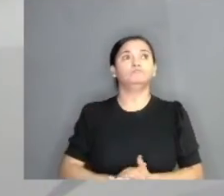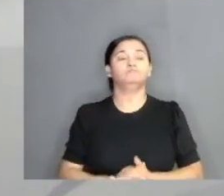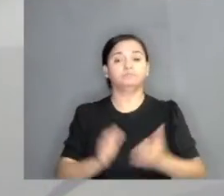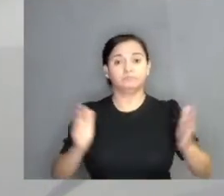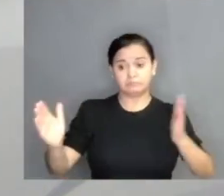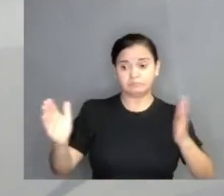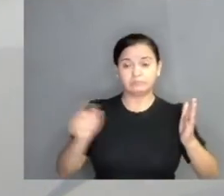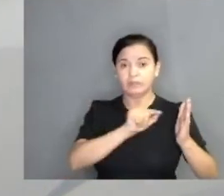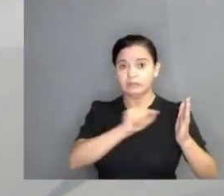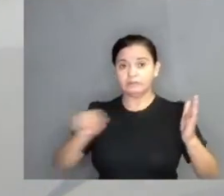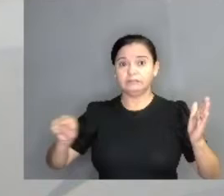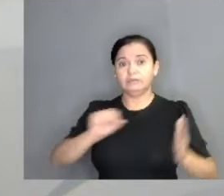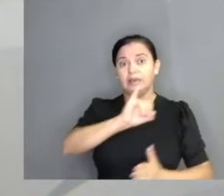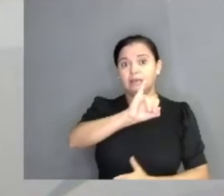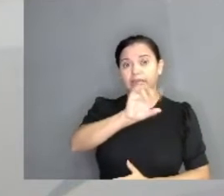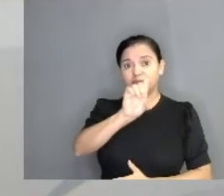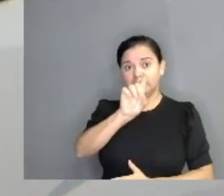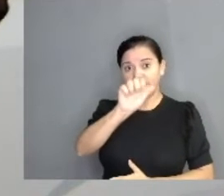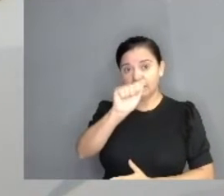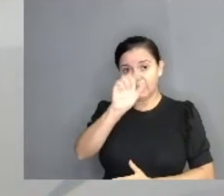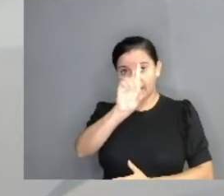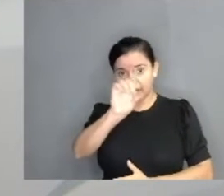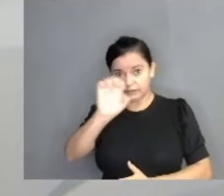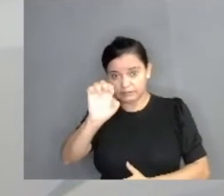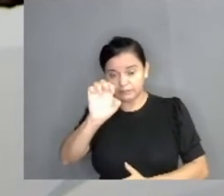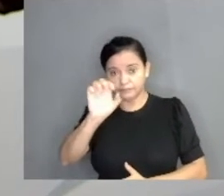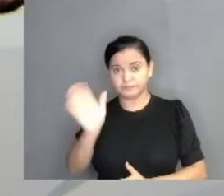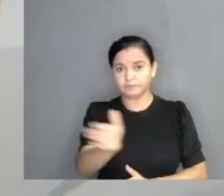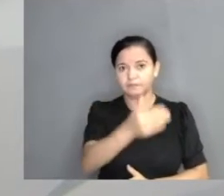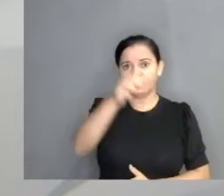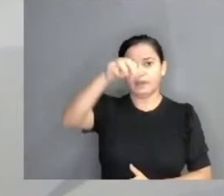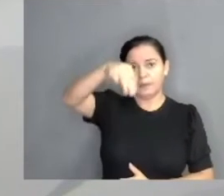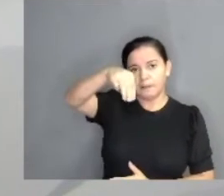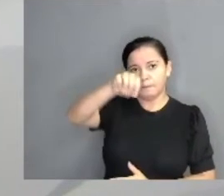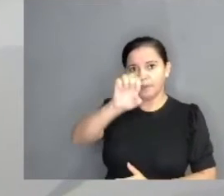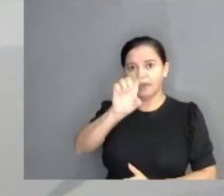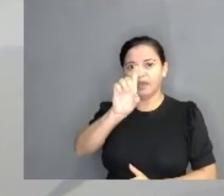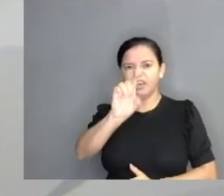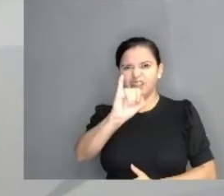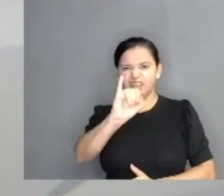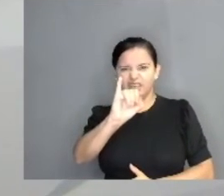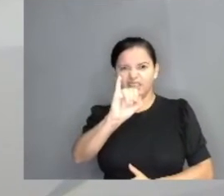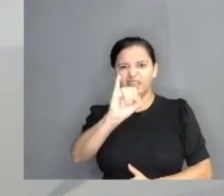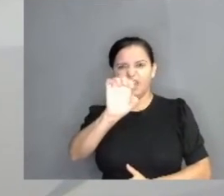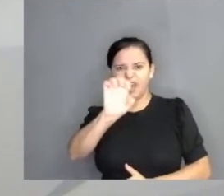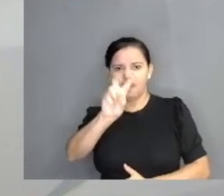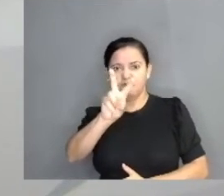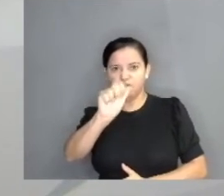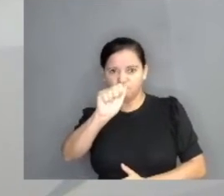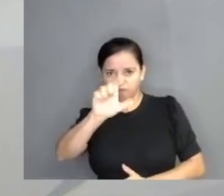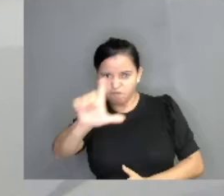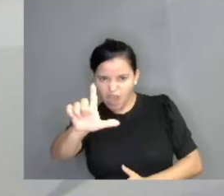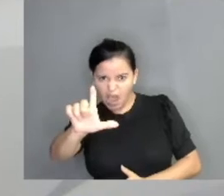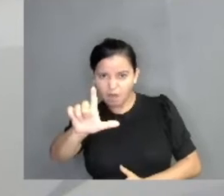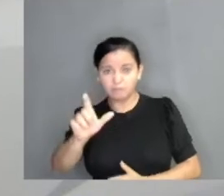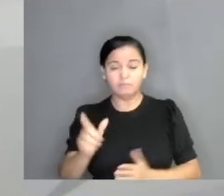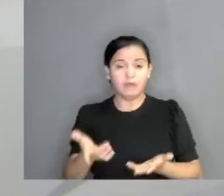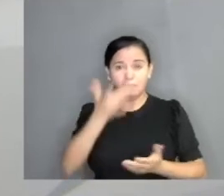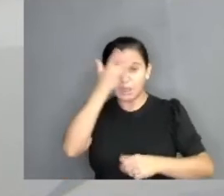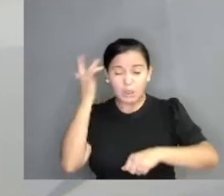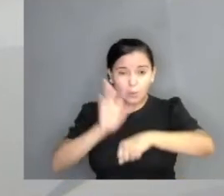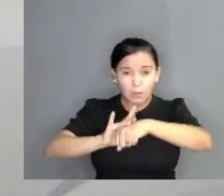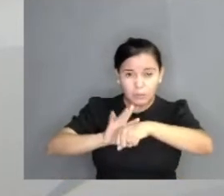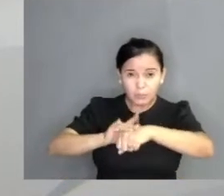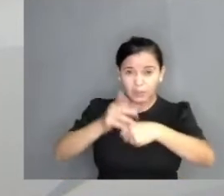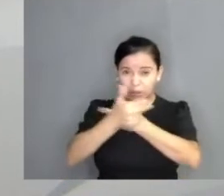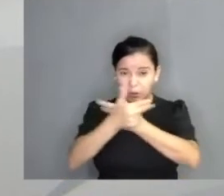algum problema, por exemplo, alguma inflamação no pé, o pé ou o dedo era cortado.